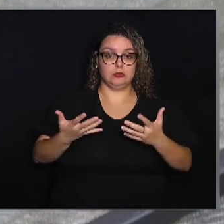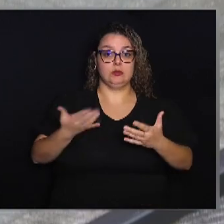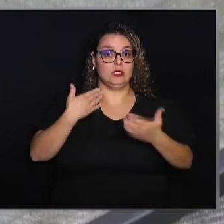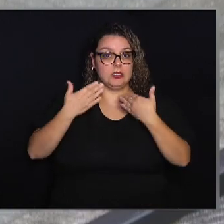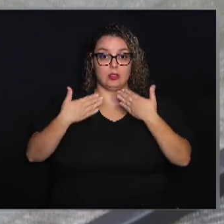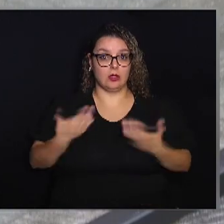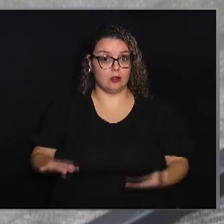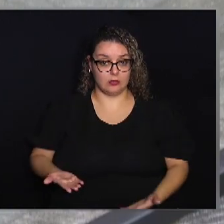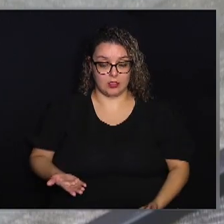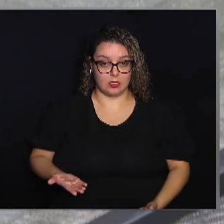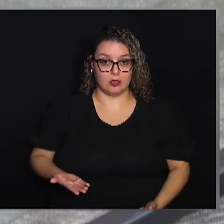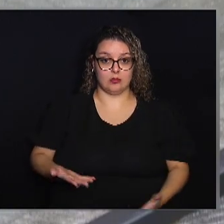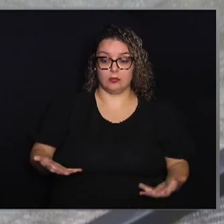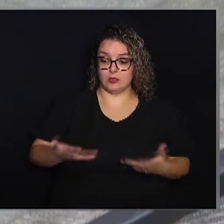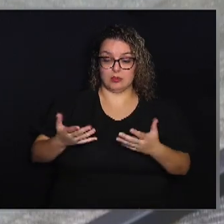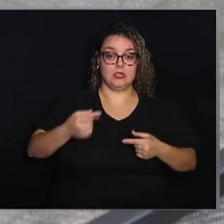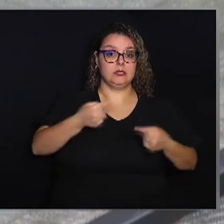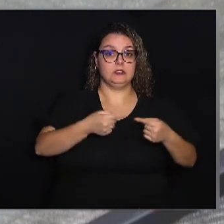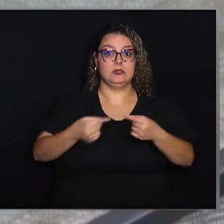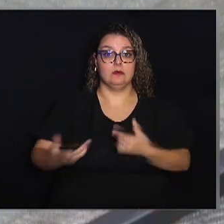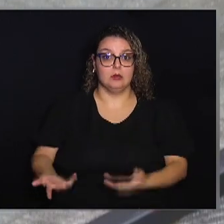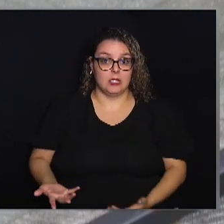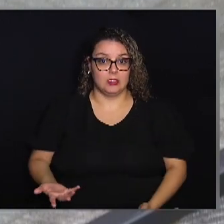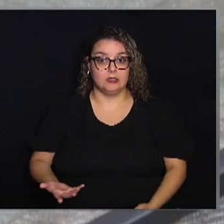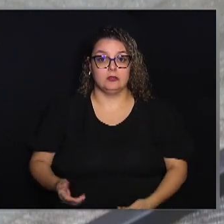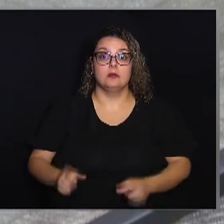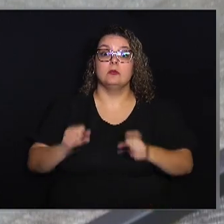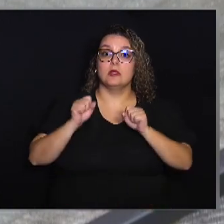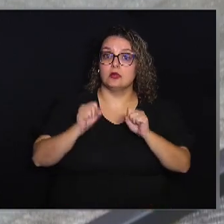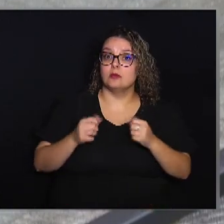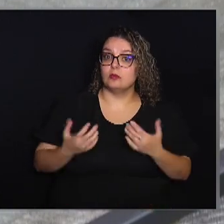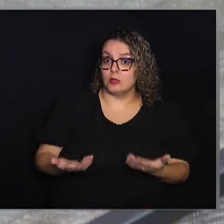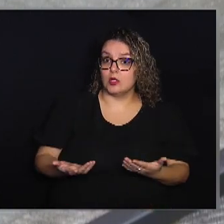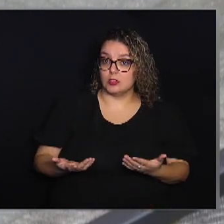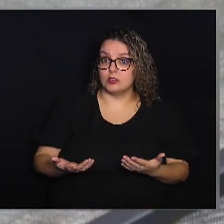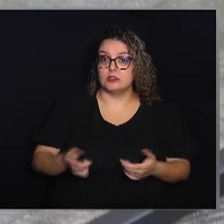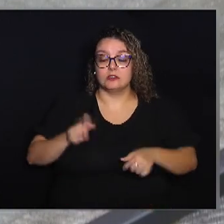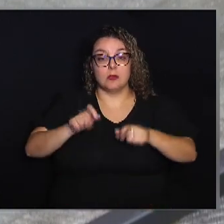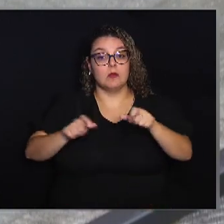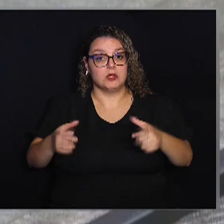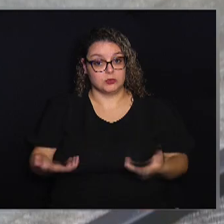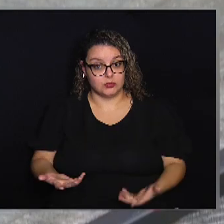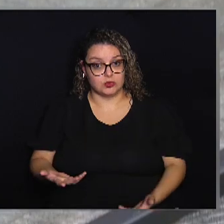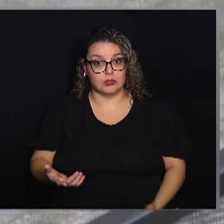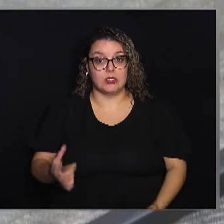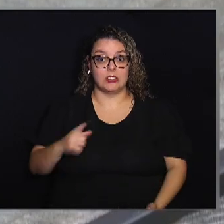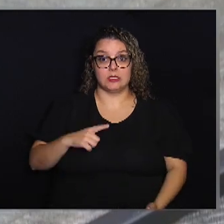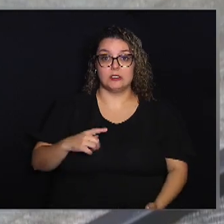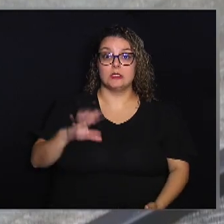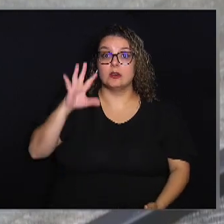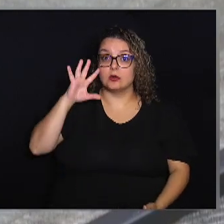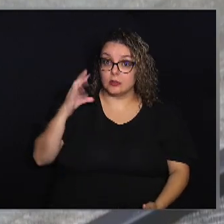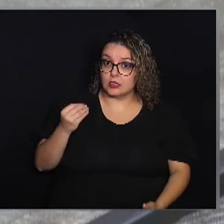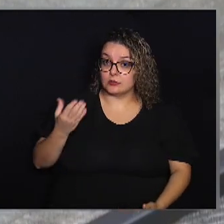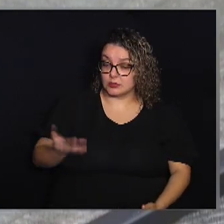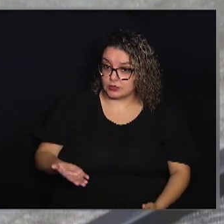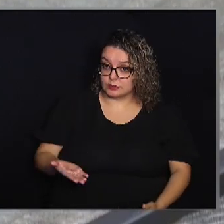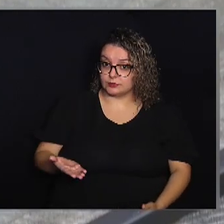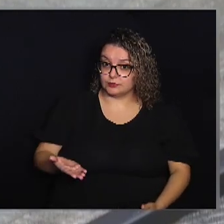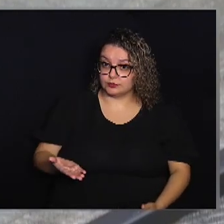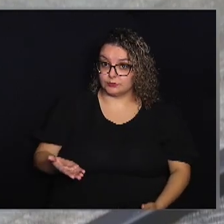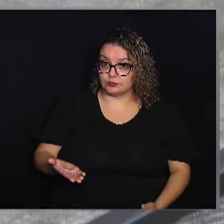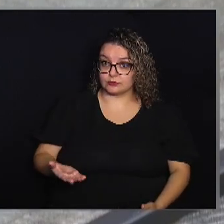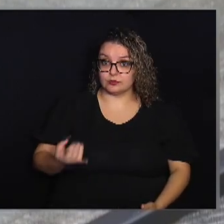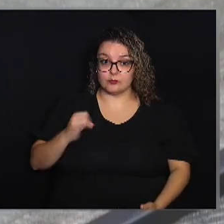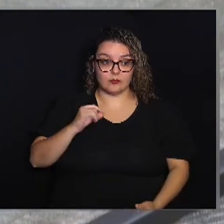conversas, promover esses debates, para que possam pessoas terem dela conhecimento. E se